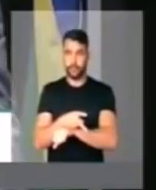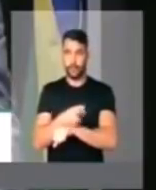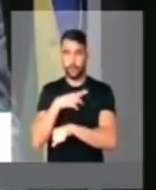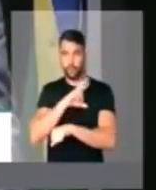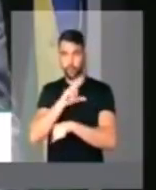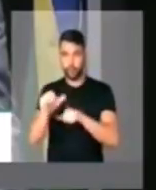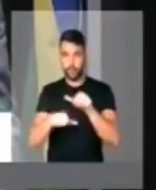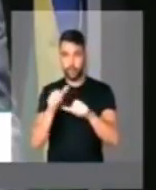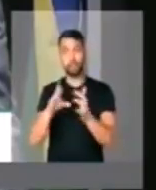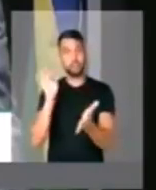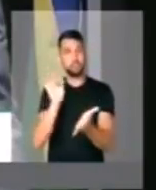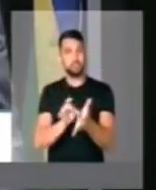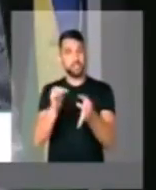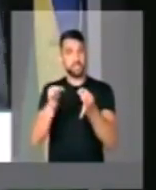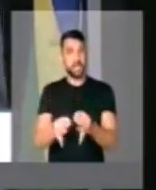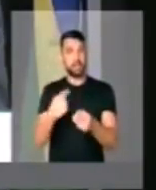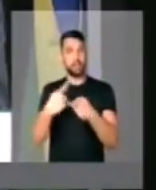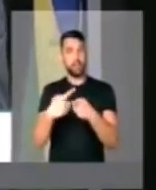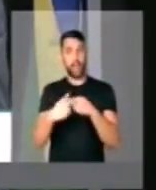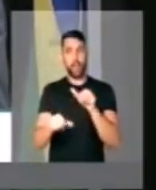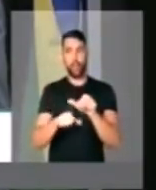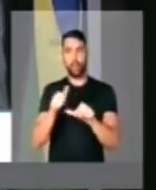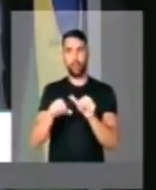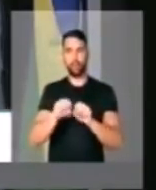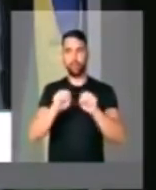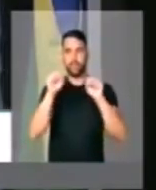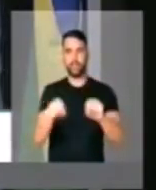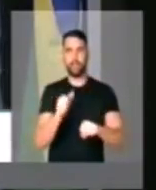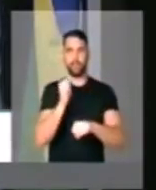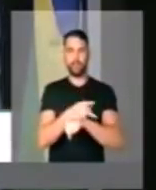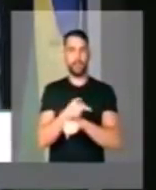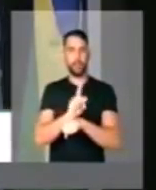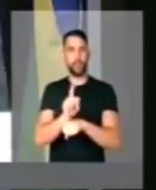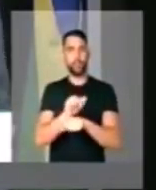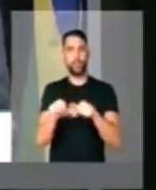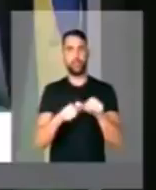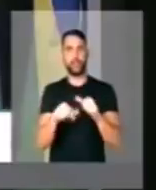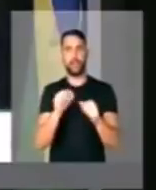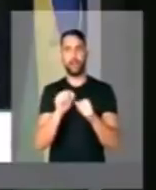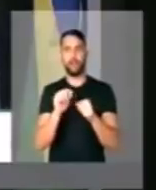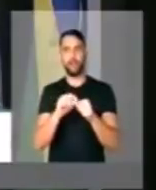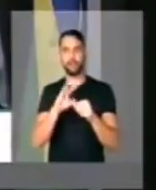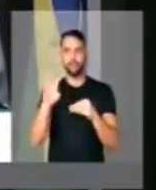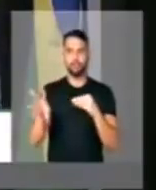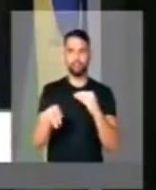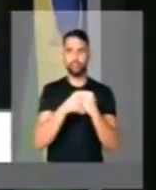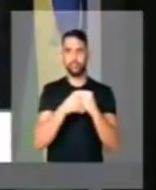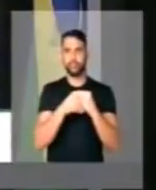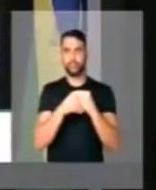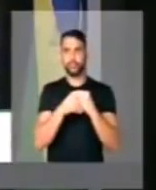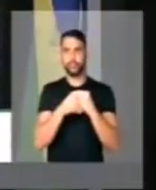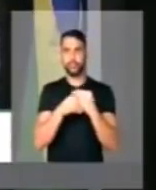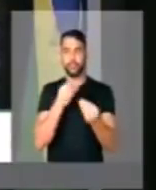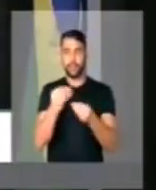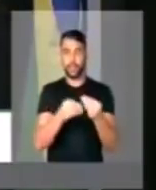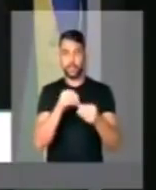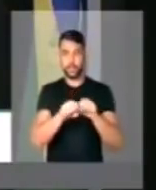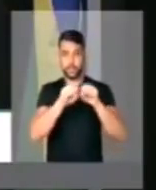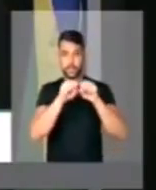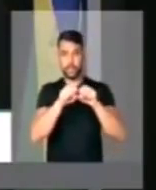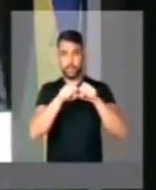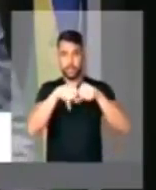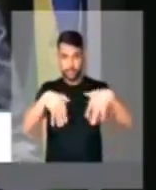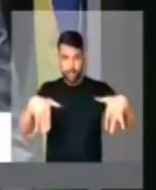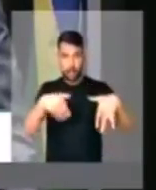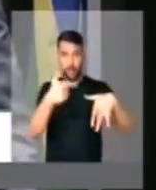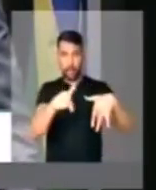nome de reforma é correto, porque ela não muda o sistema previdenciário. Ela faz um remendo neste modelo que o